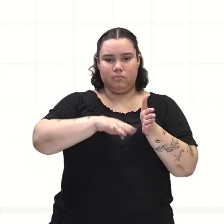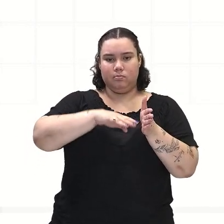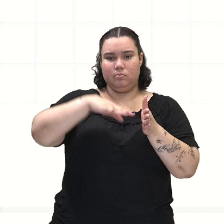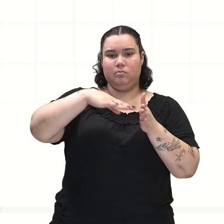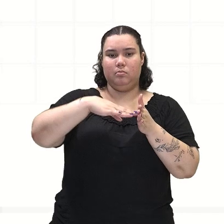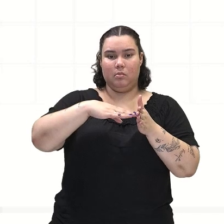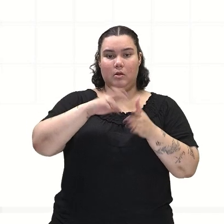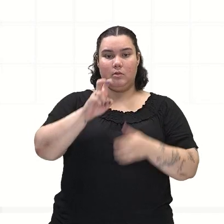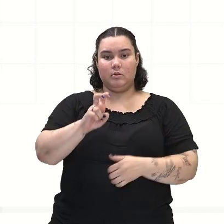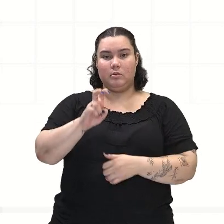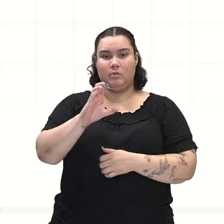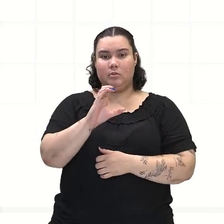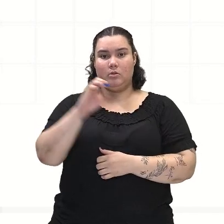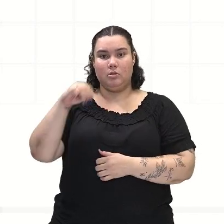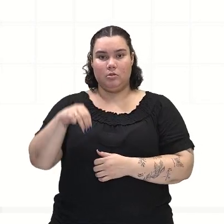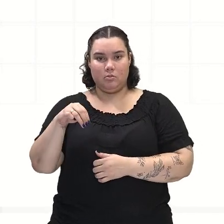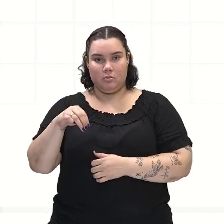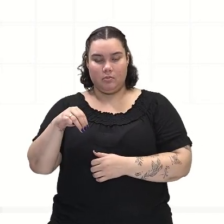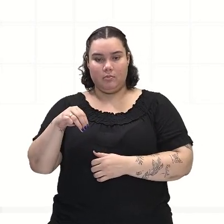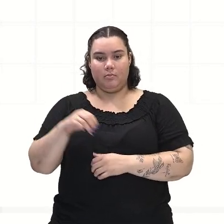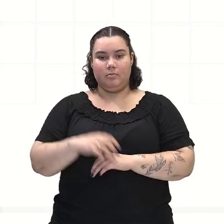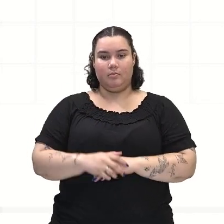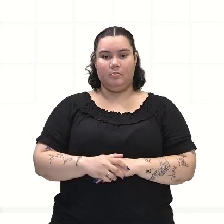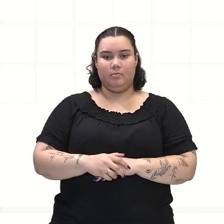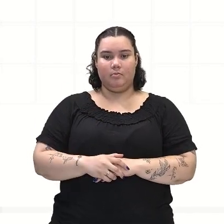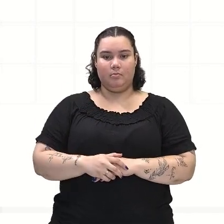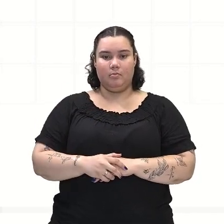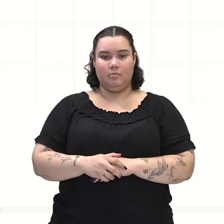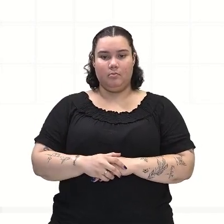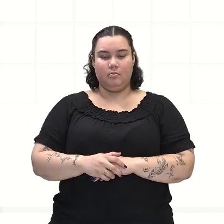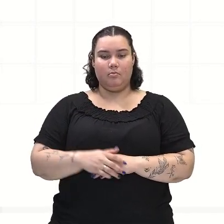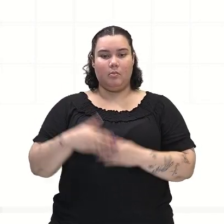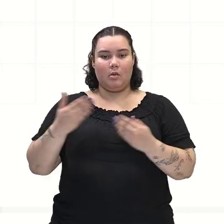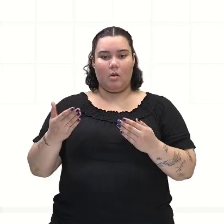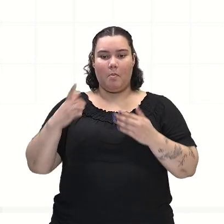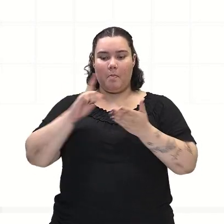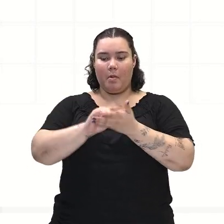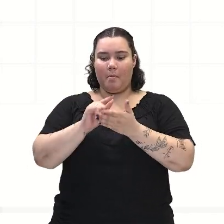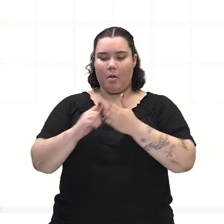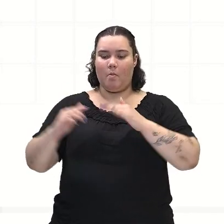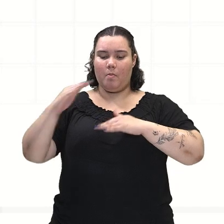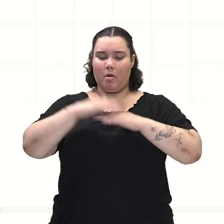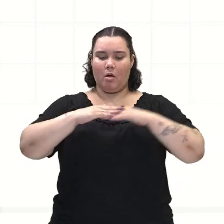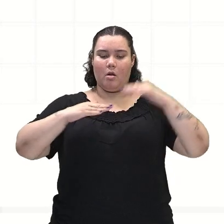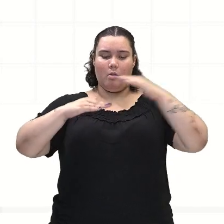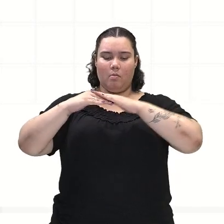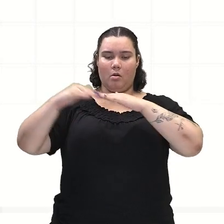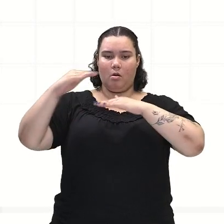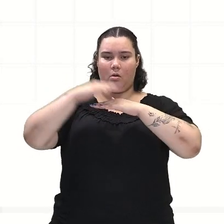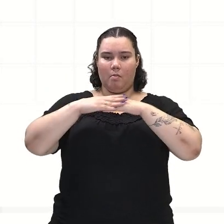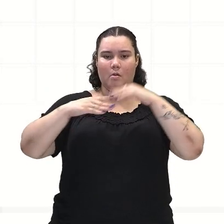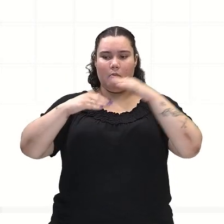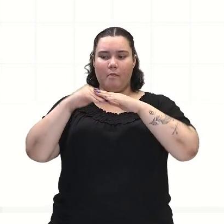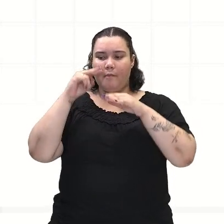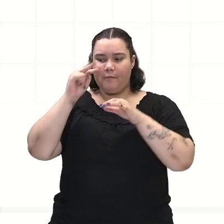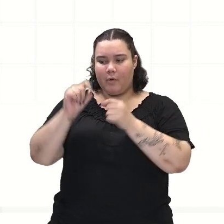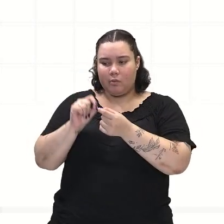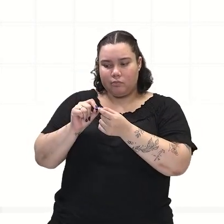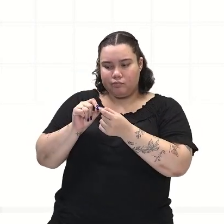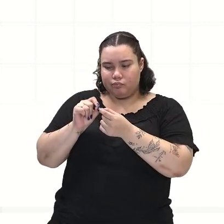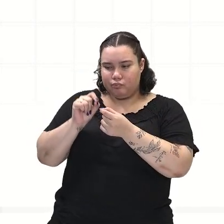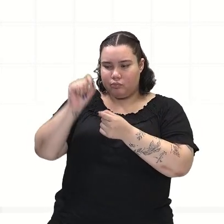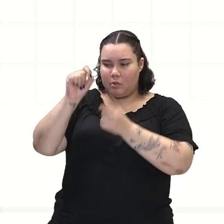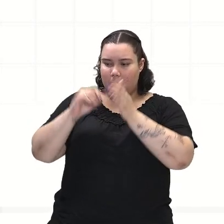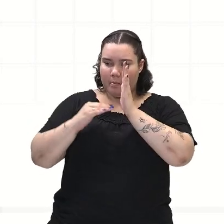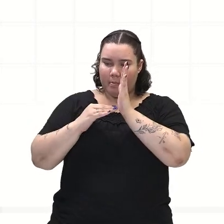5 centímetros. Então, eu vou ficar empilhando essas folhas de papel até chegar em 5 centímetros.